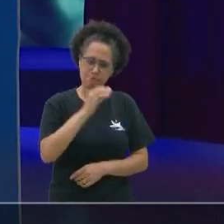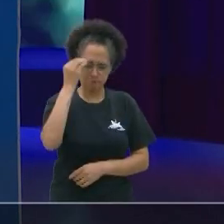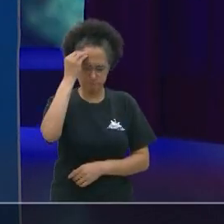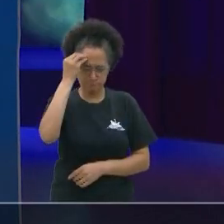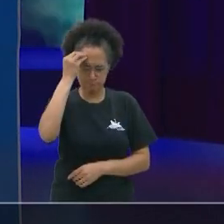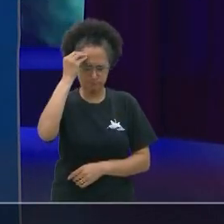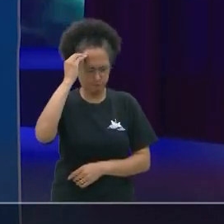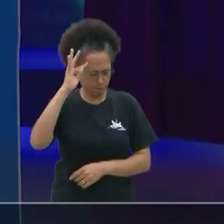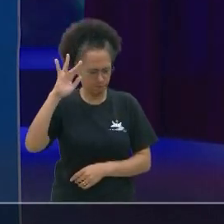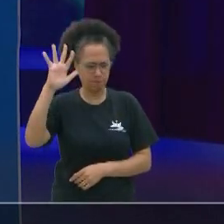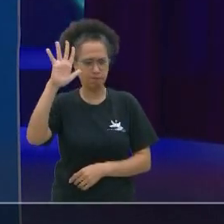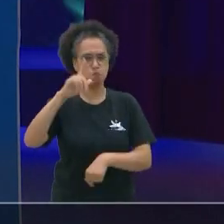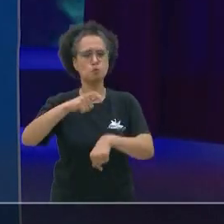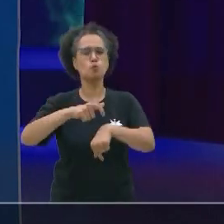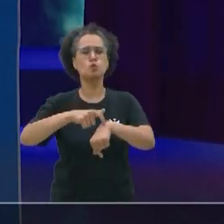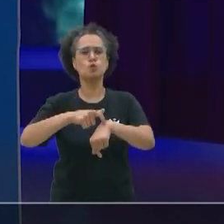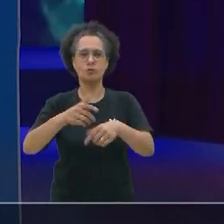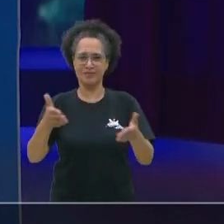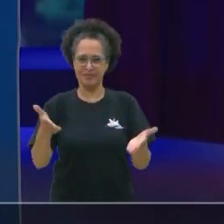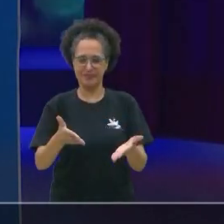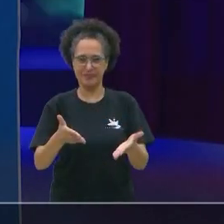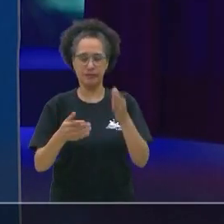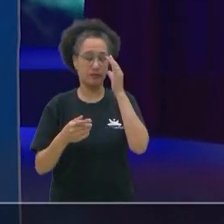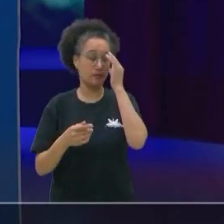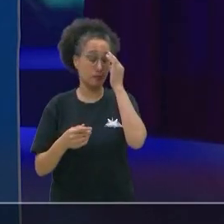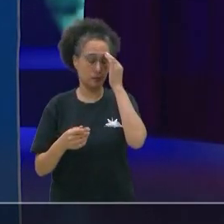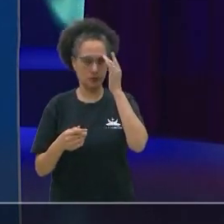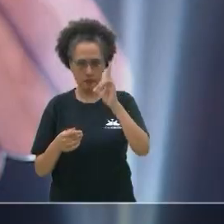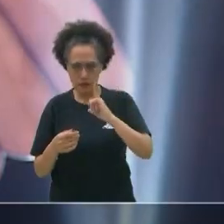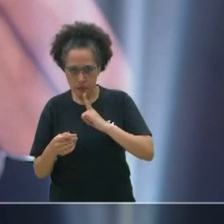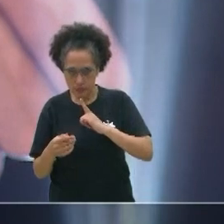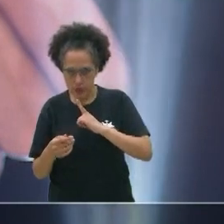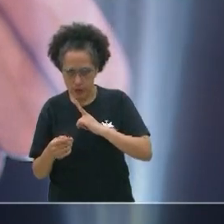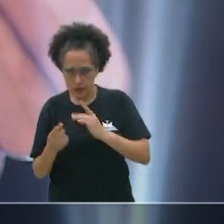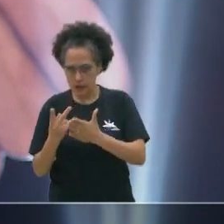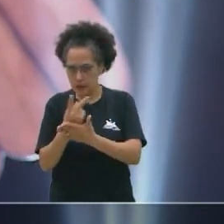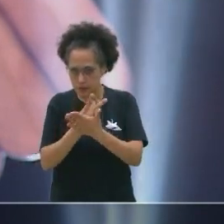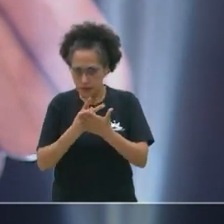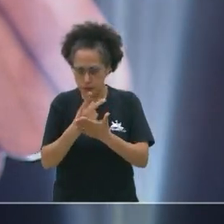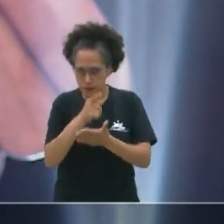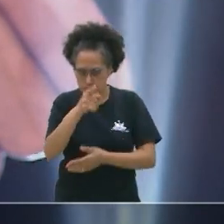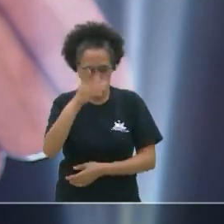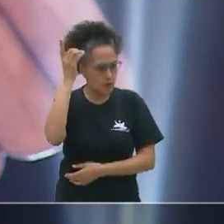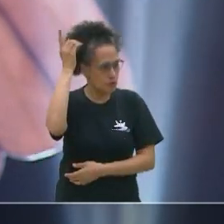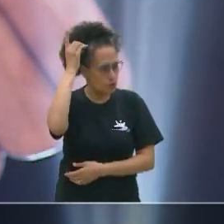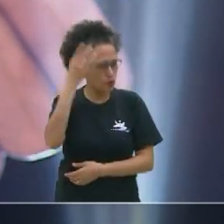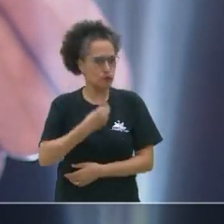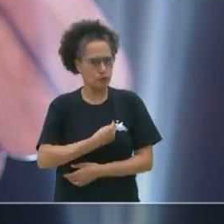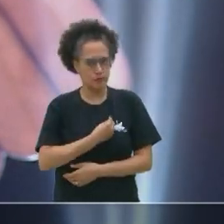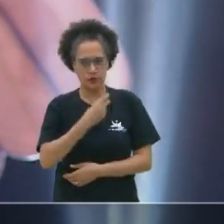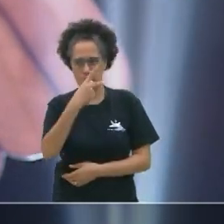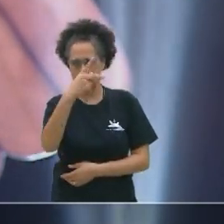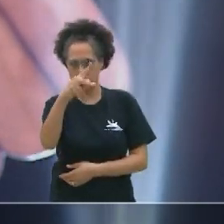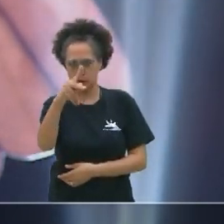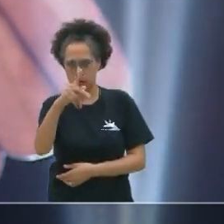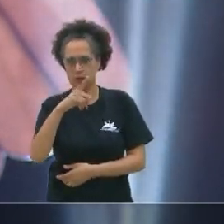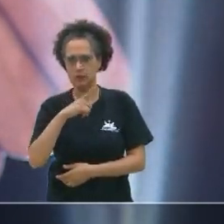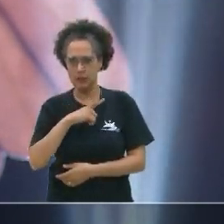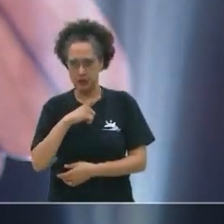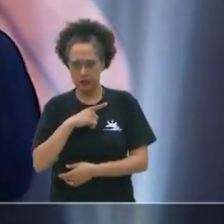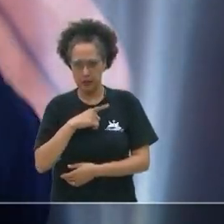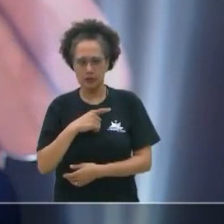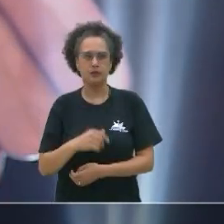refletir neste momento: tem buscado este dom em sua vida?